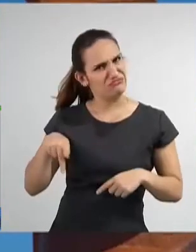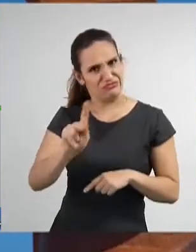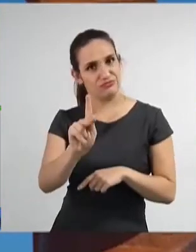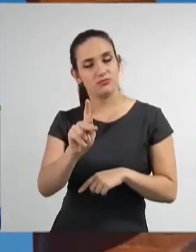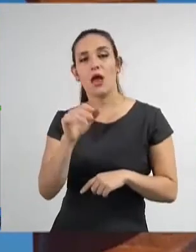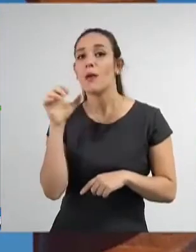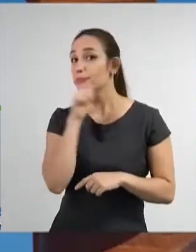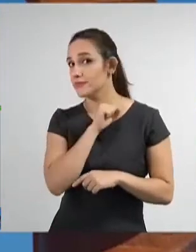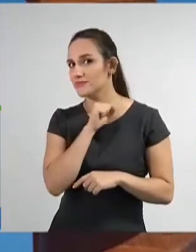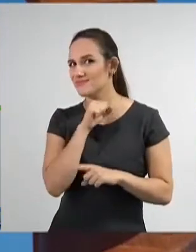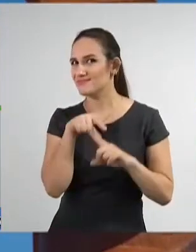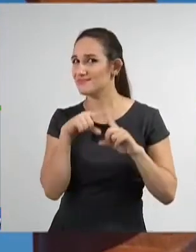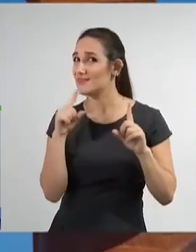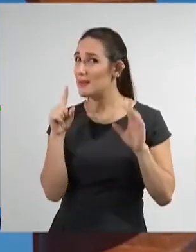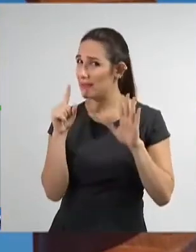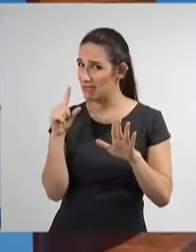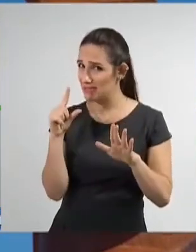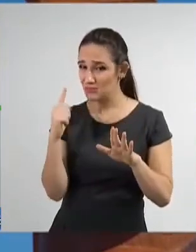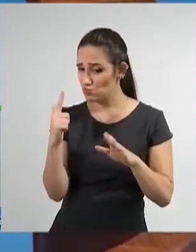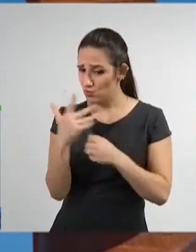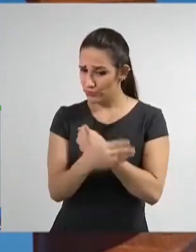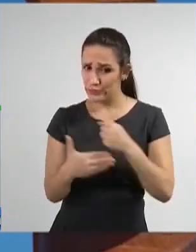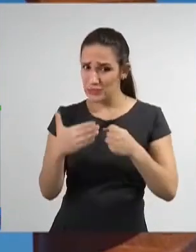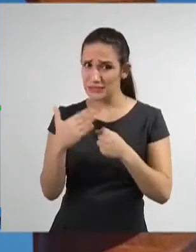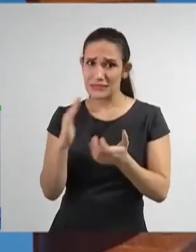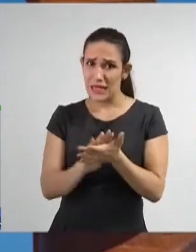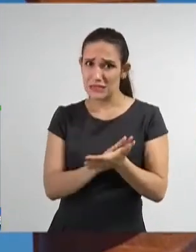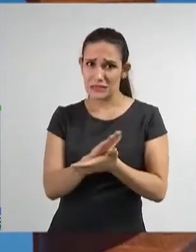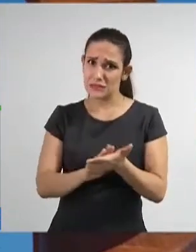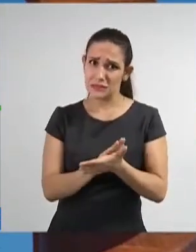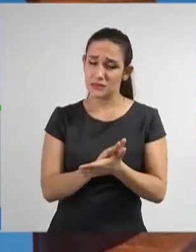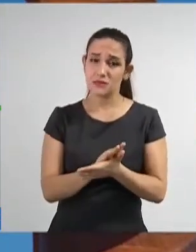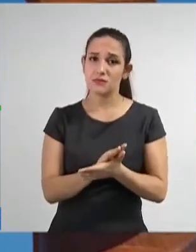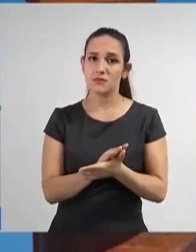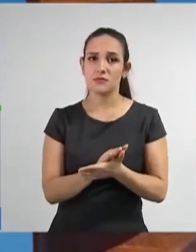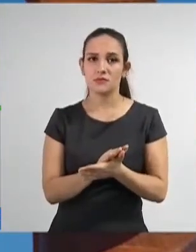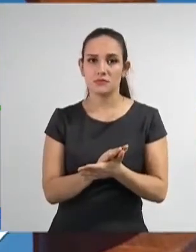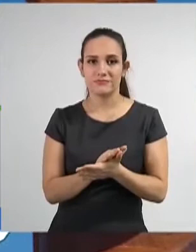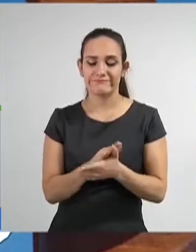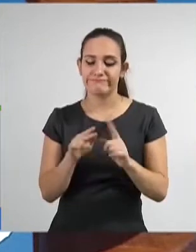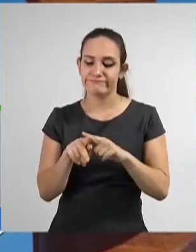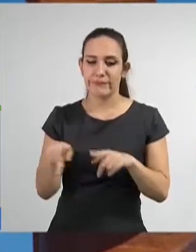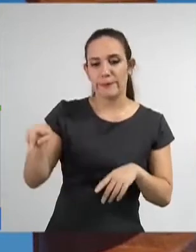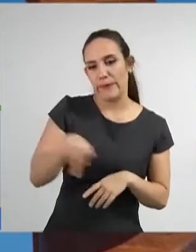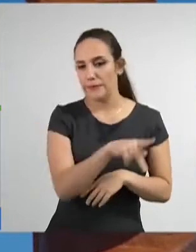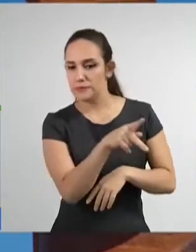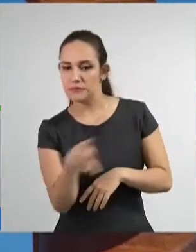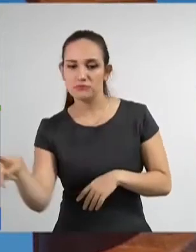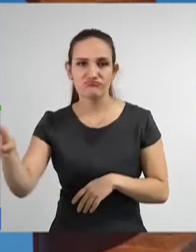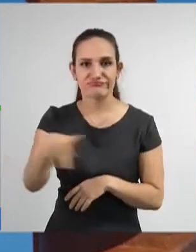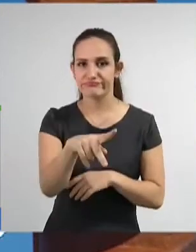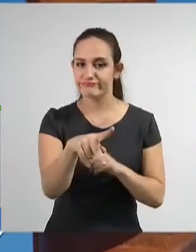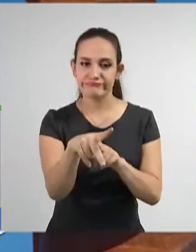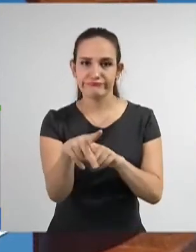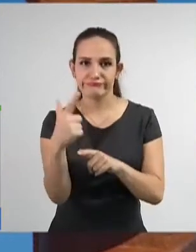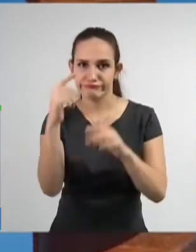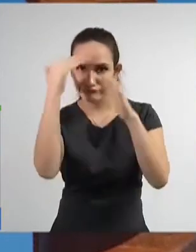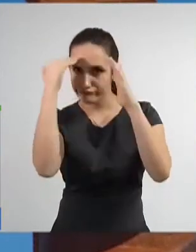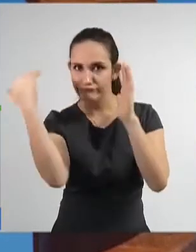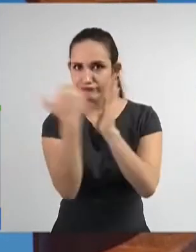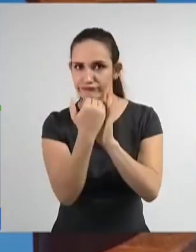mas é um veículo quase que sem proteção e que muitos carros não respeitam. E